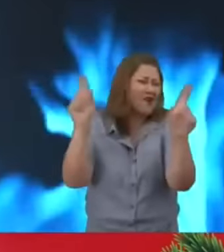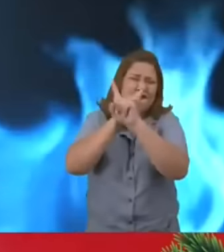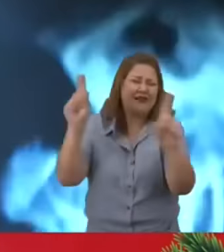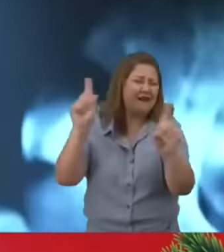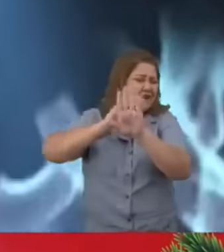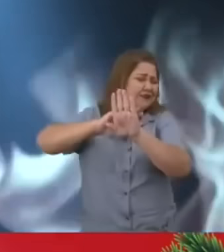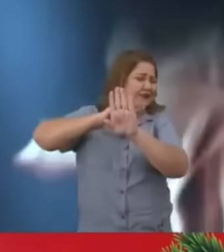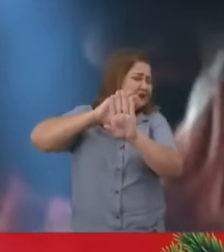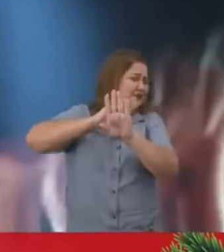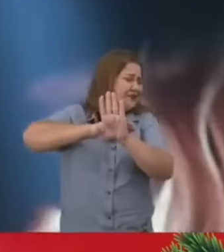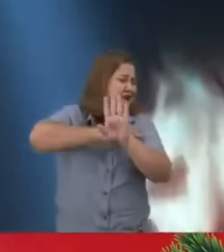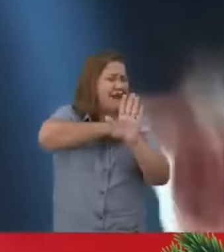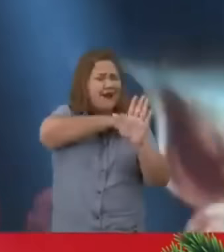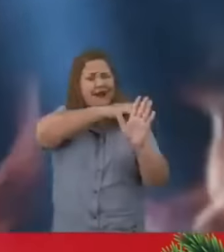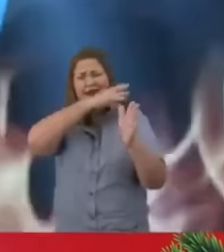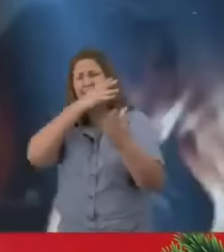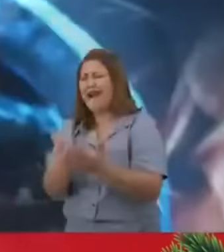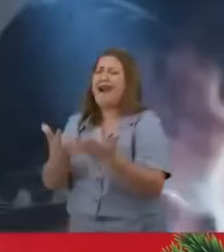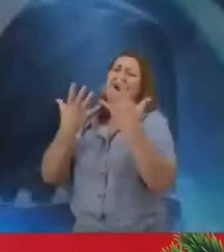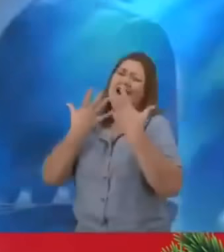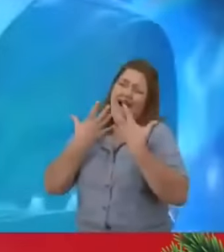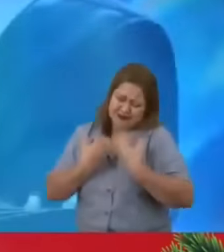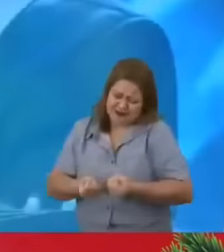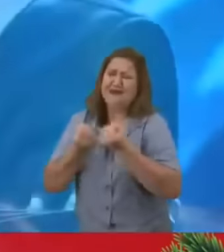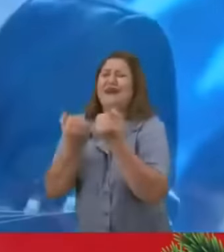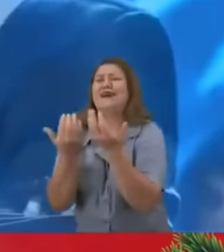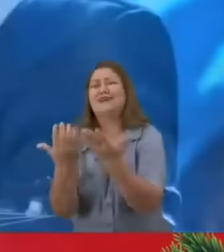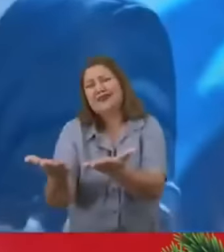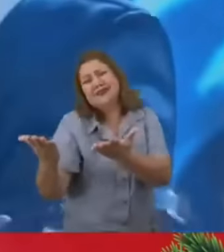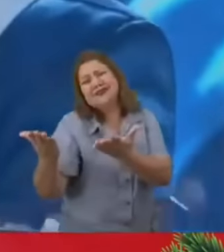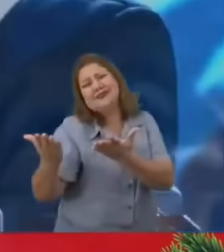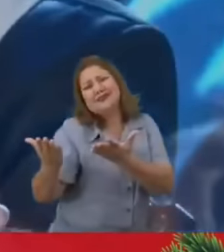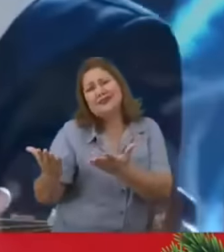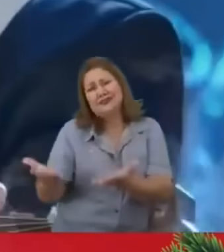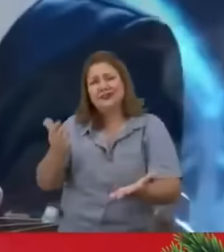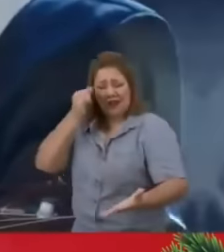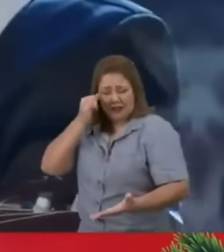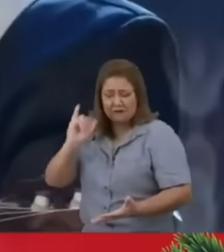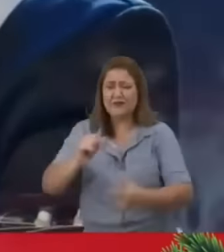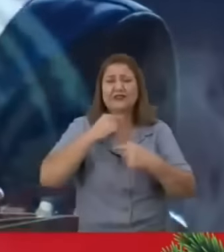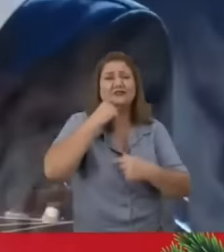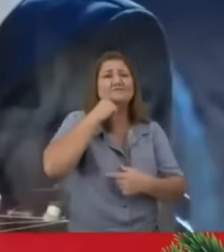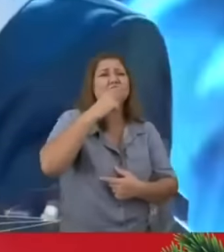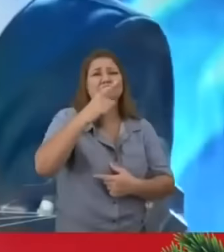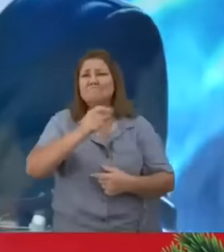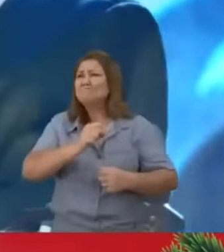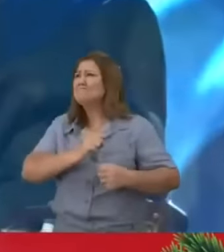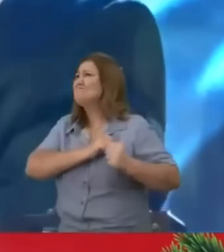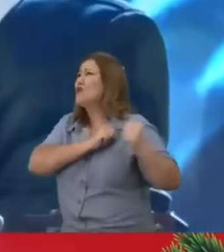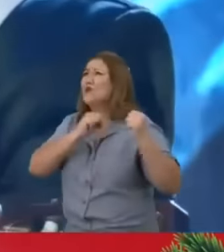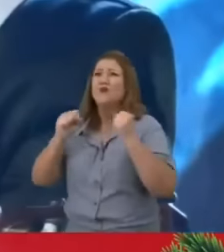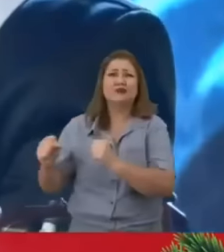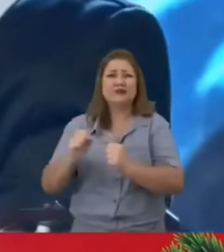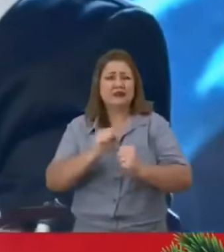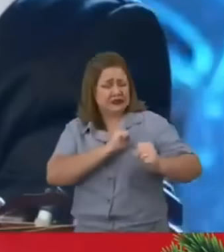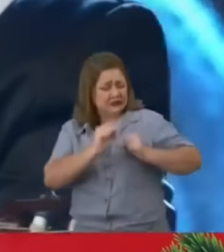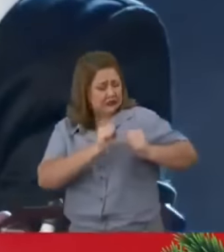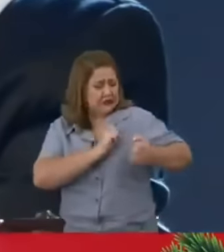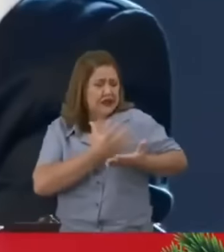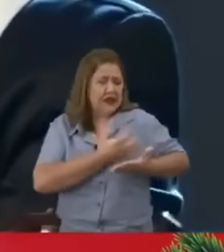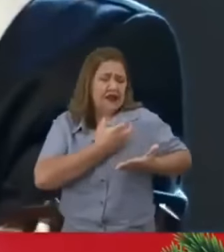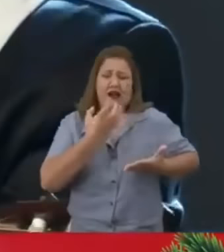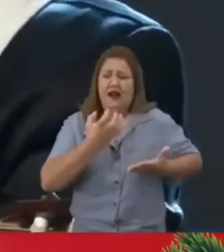no fim sempre me entrego. É inevitável o poder da paixão. Se tento